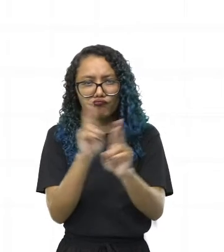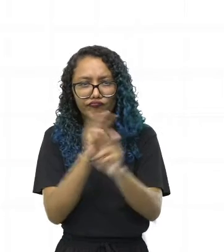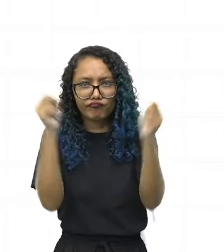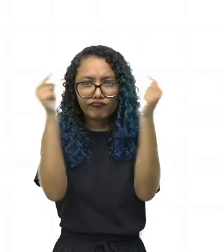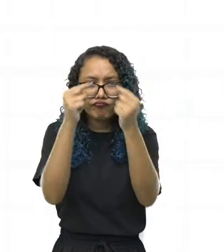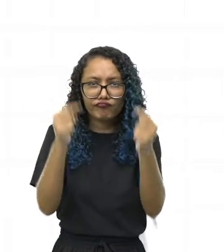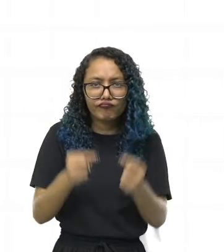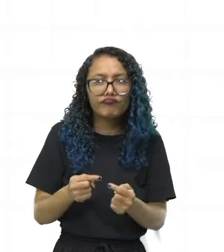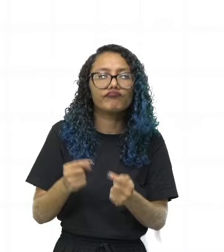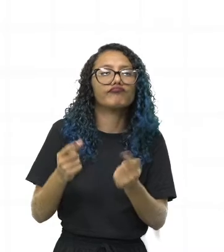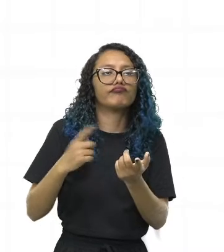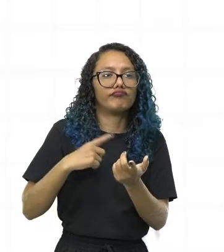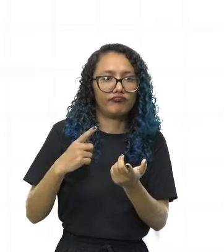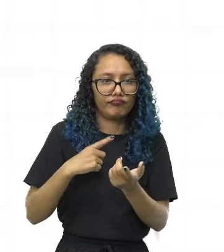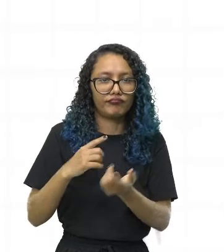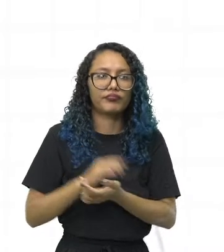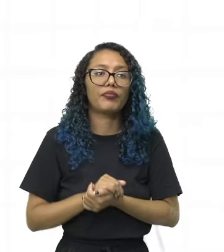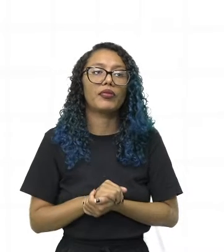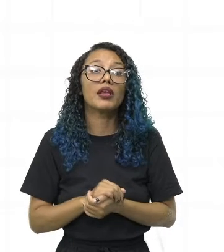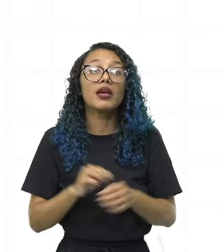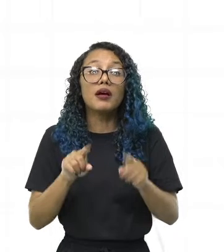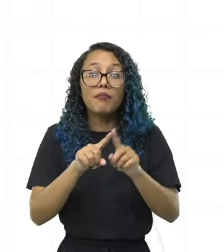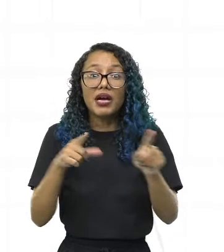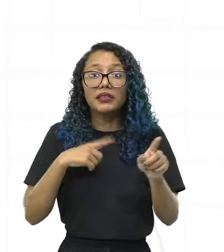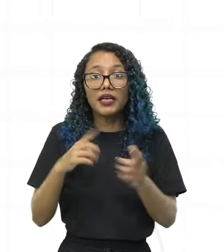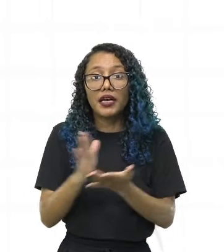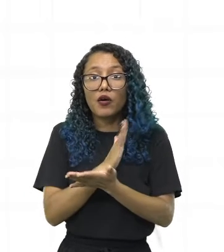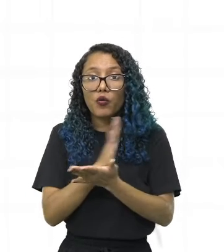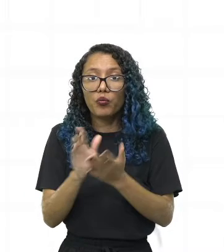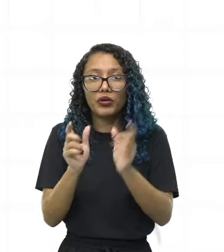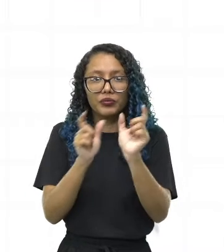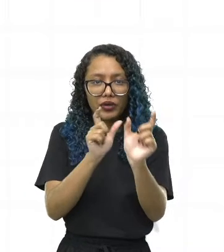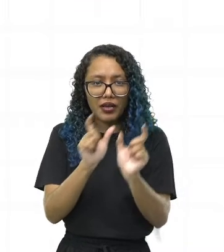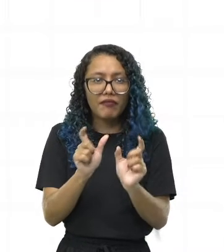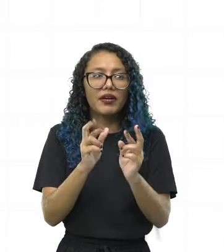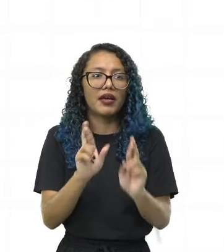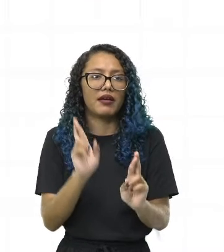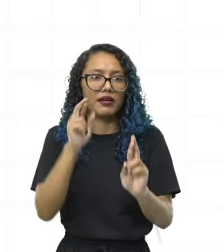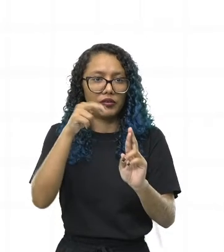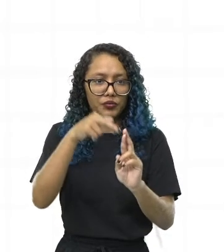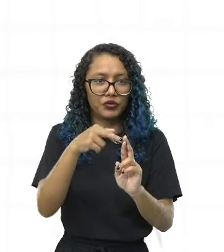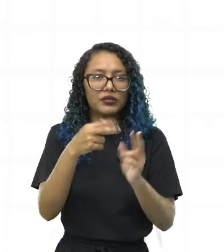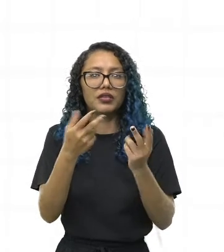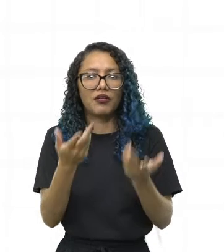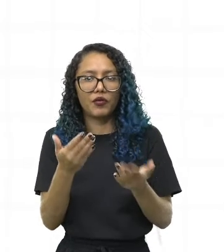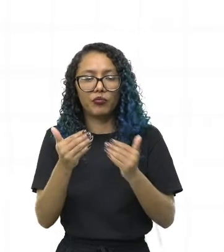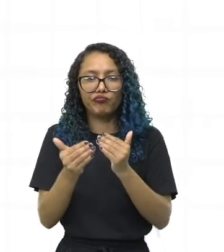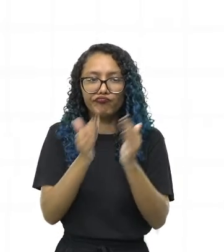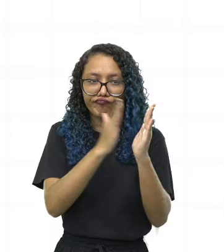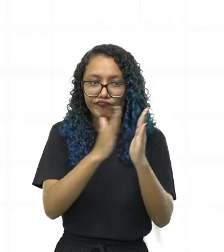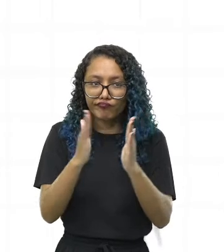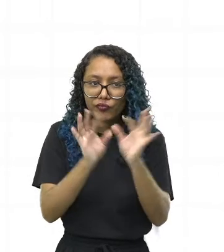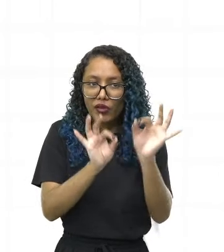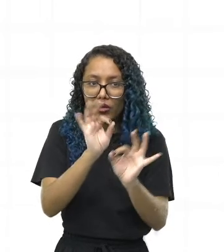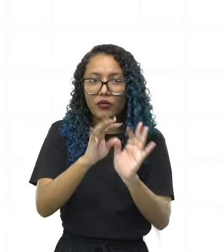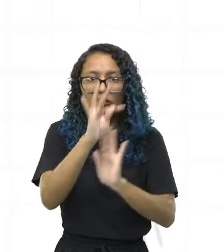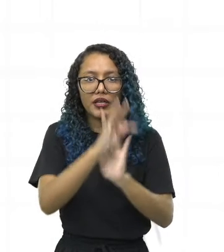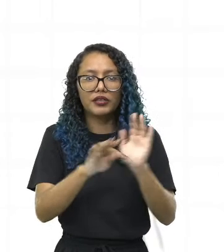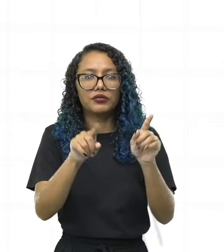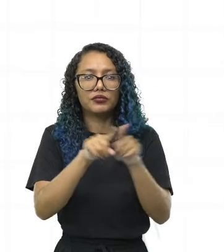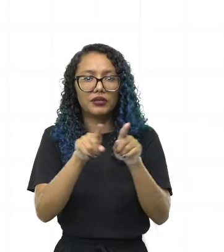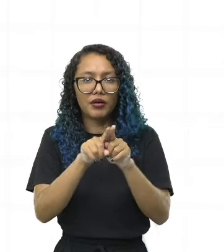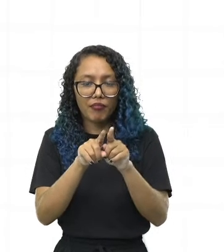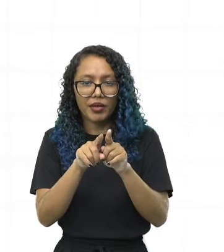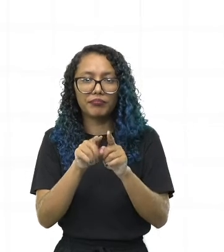Há articuladores responsáveis pela sequenciação textual e referencial do texto, fatores